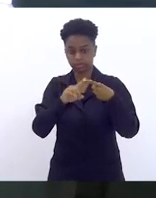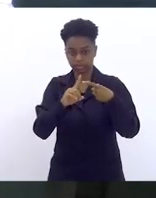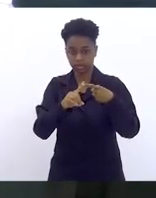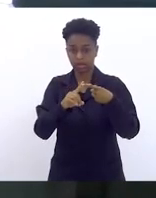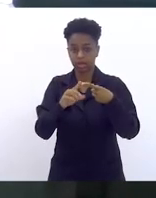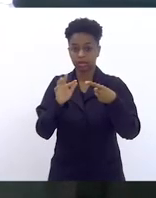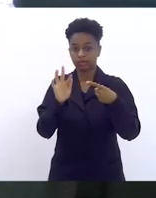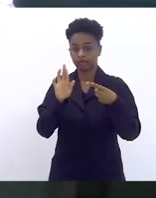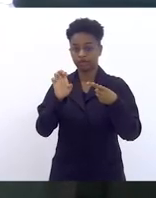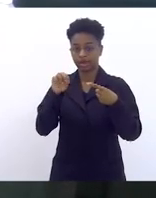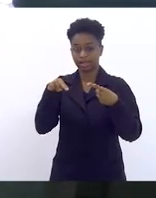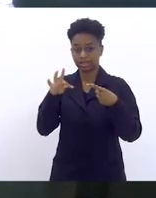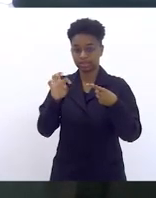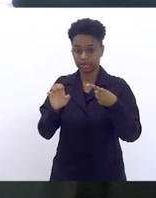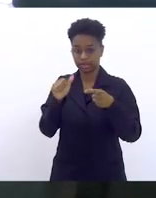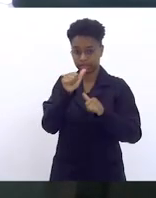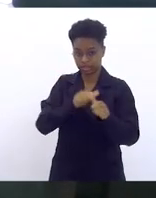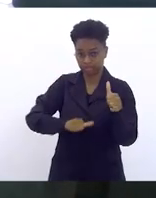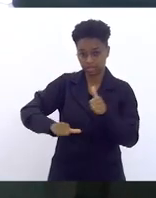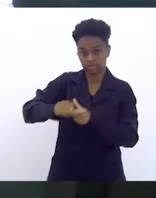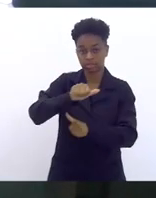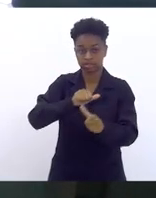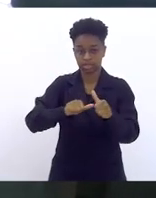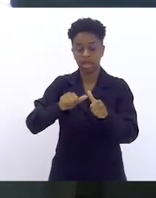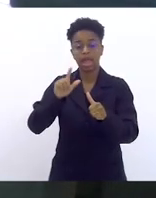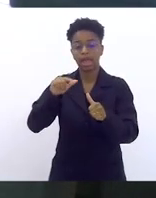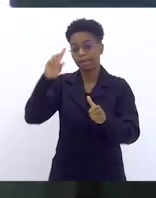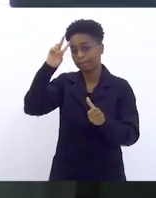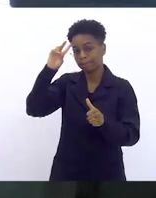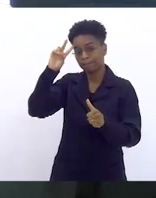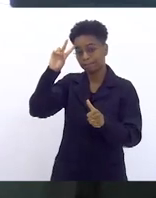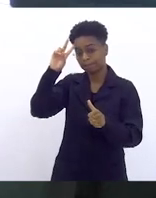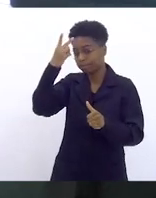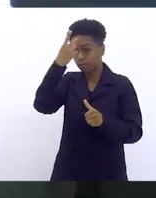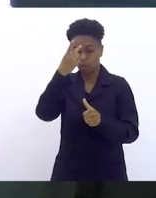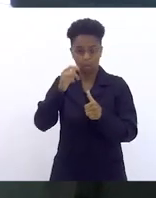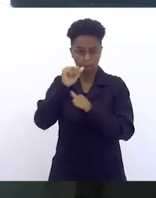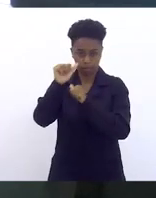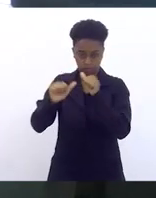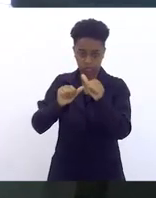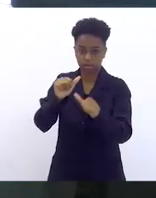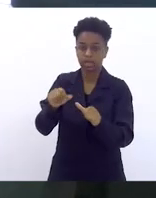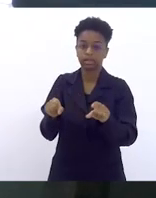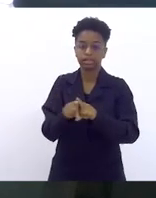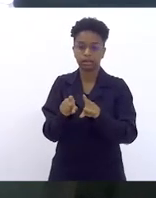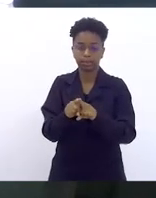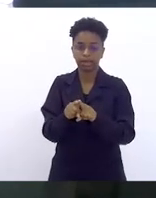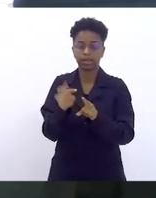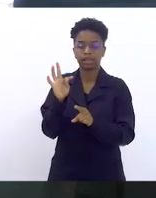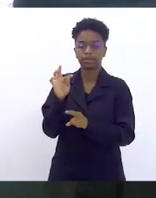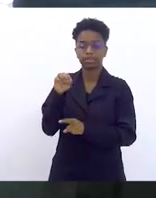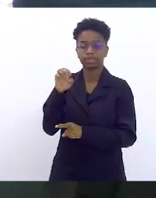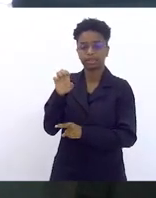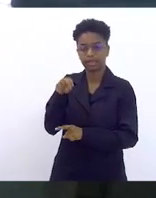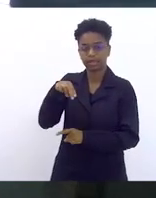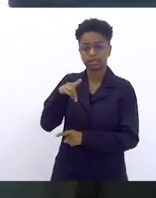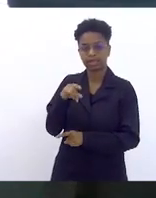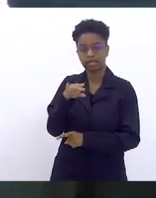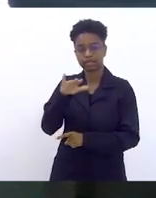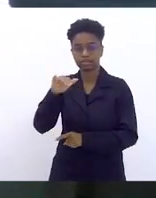transição que são as mudanças de paradigmas as macro tendências e os fatores portadores de futuro